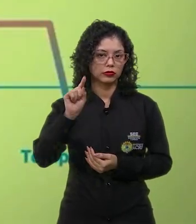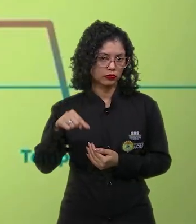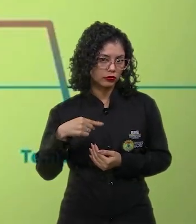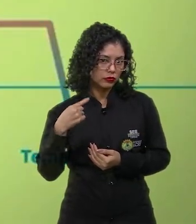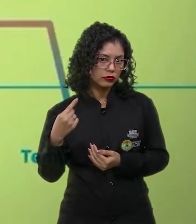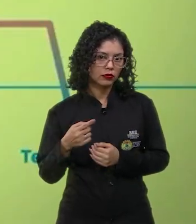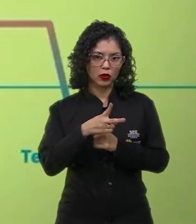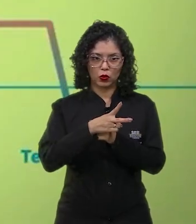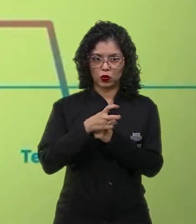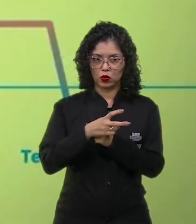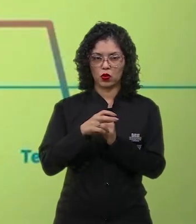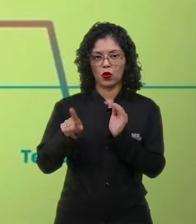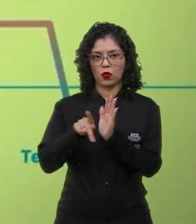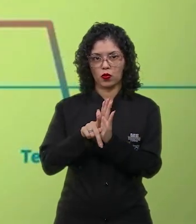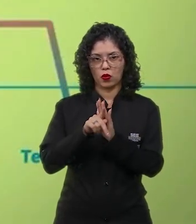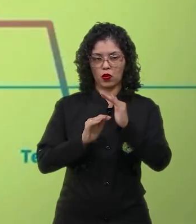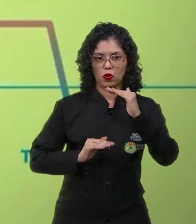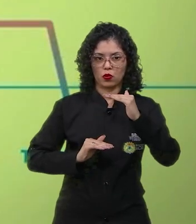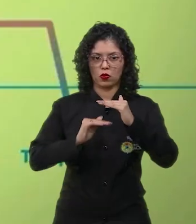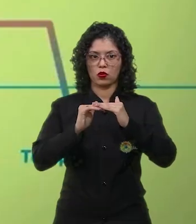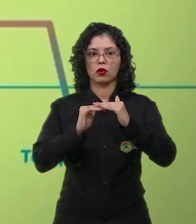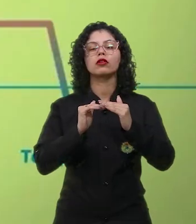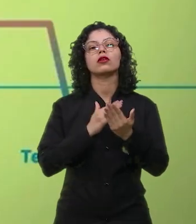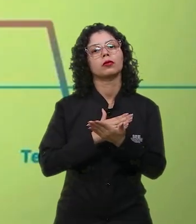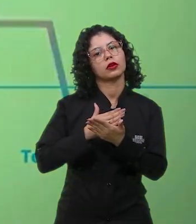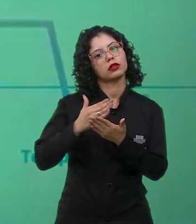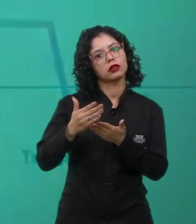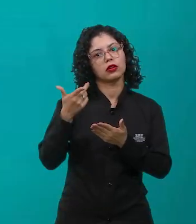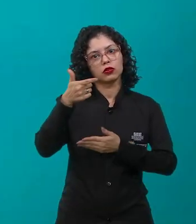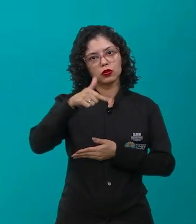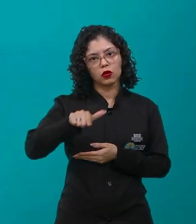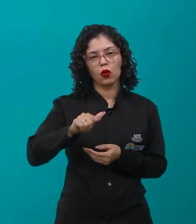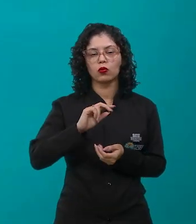Posteriormente, ele é succionado pelo compressor, reiniciando o ciclo.